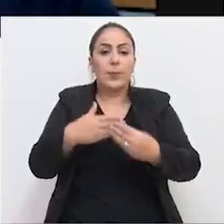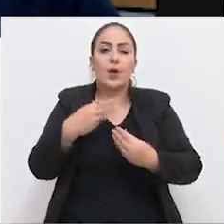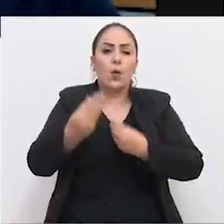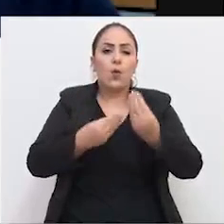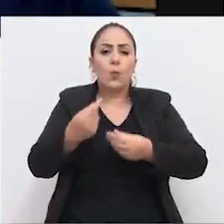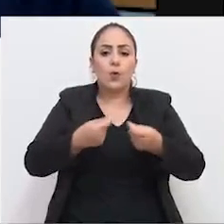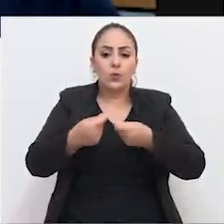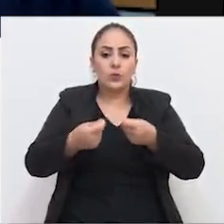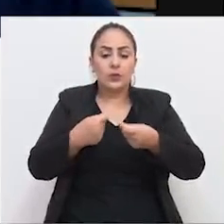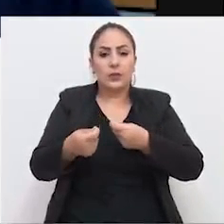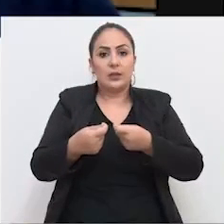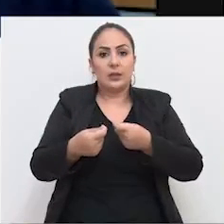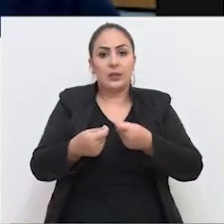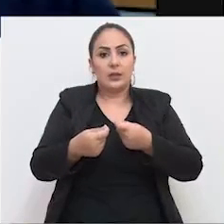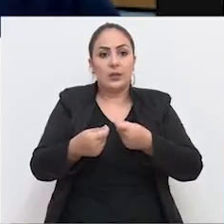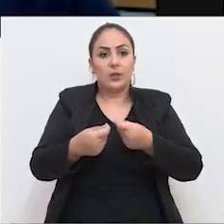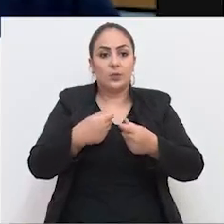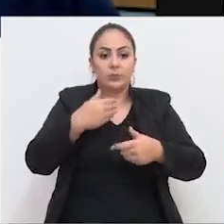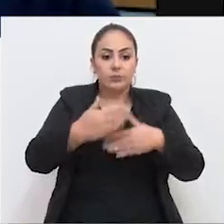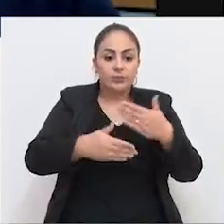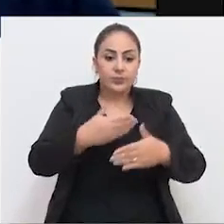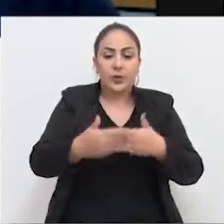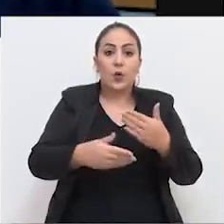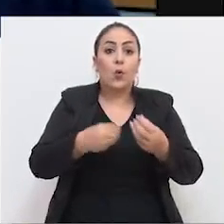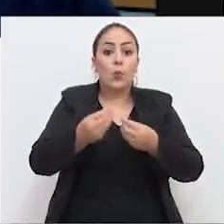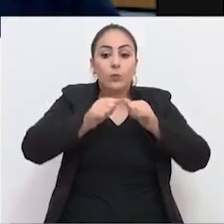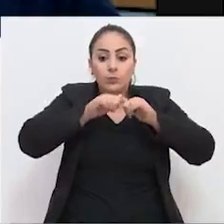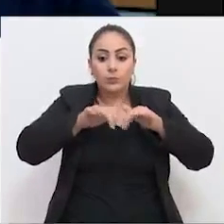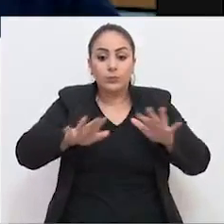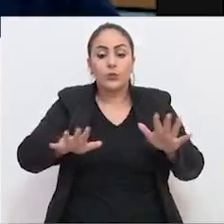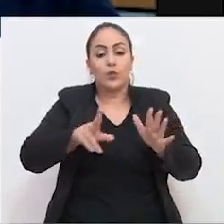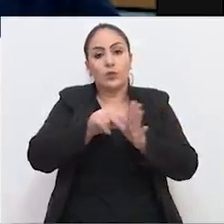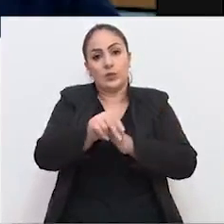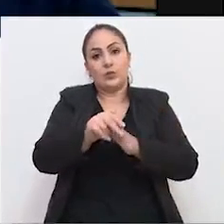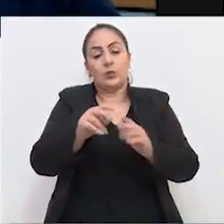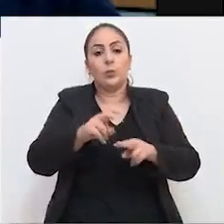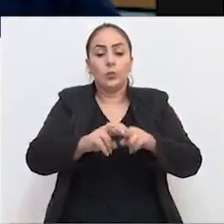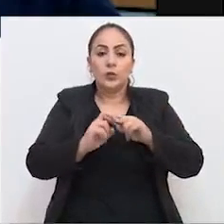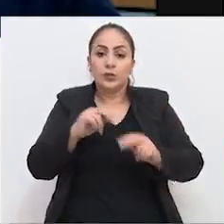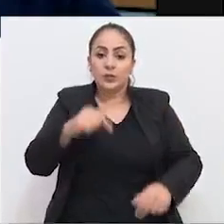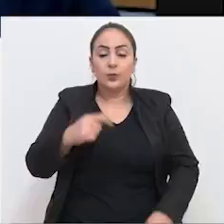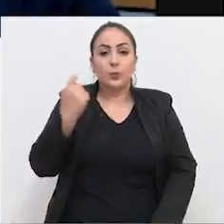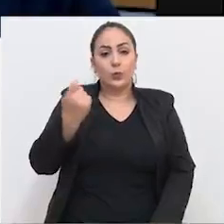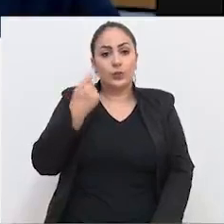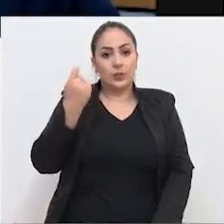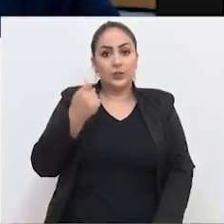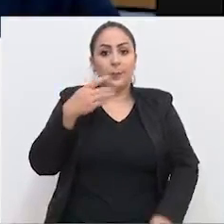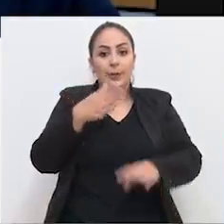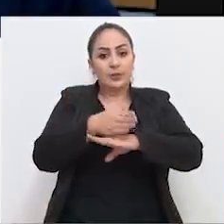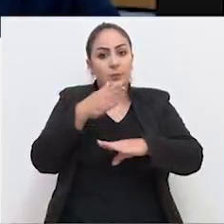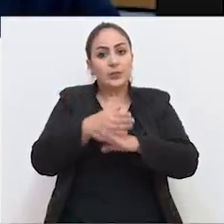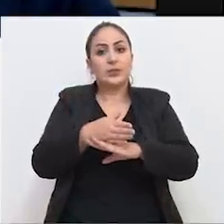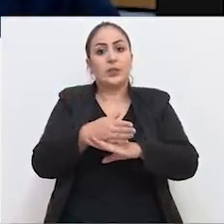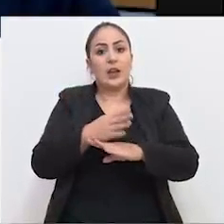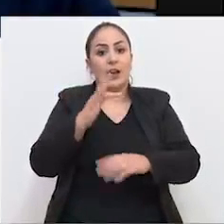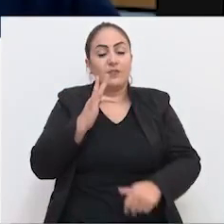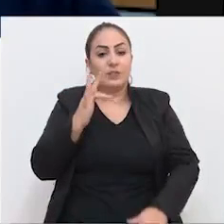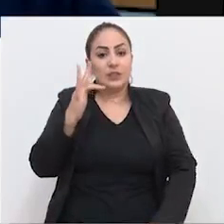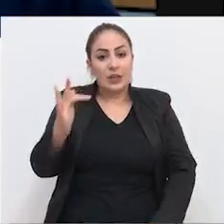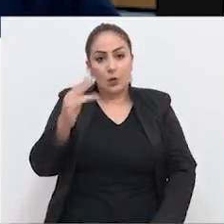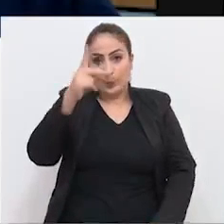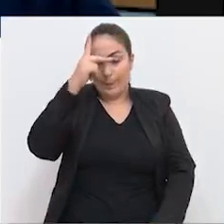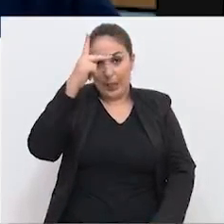e controlando como caminha esse vírus, como anda esse vírus. Então, aqui é muito importante a participação da Federal